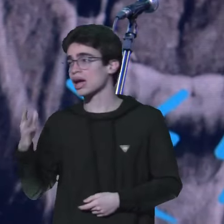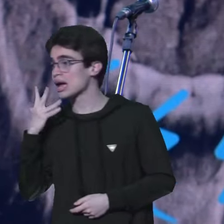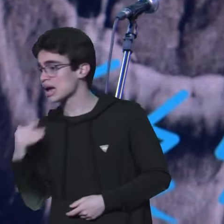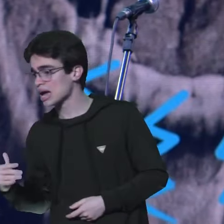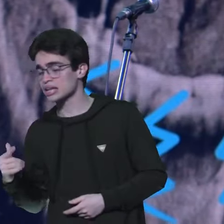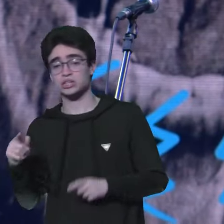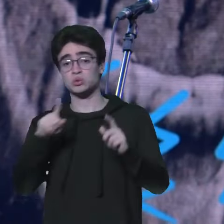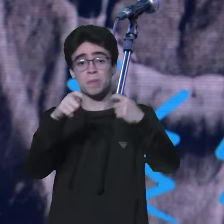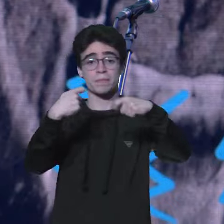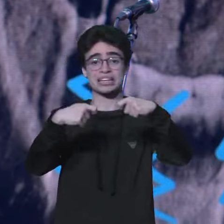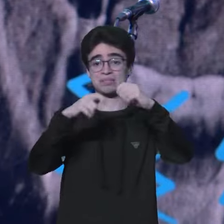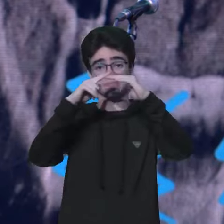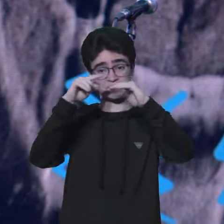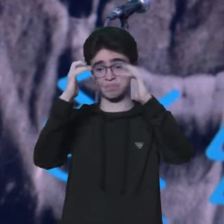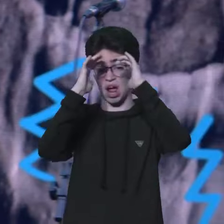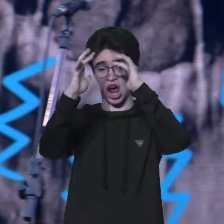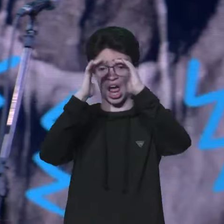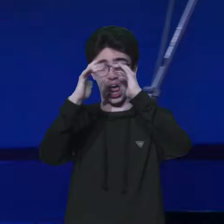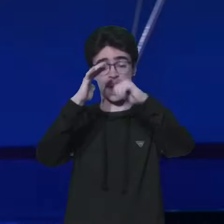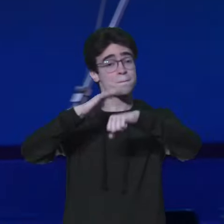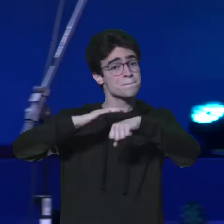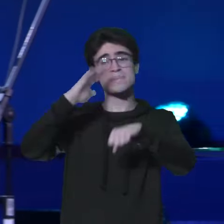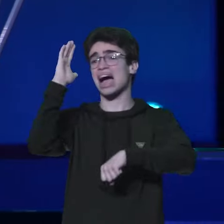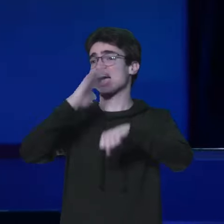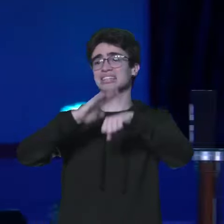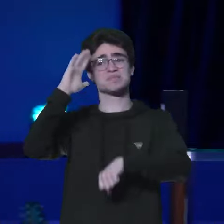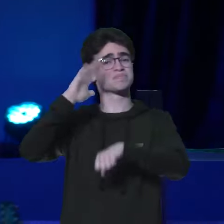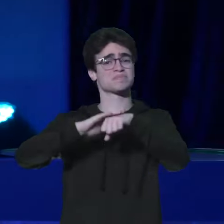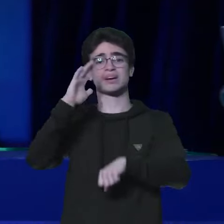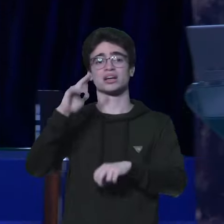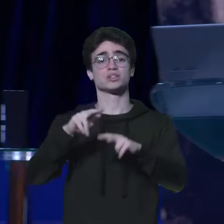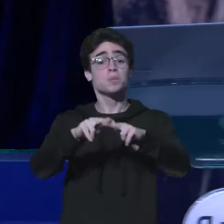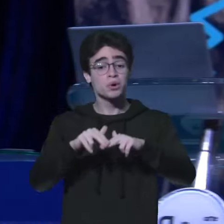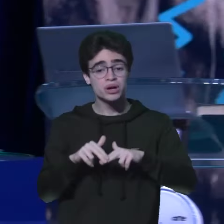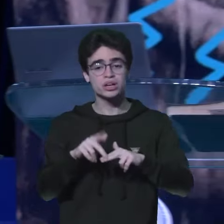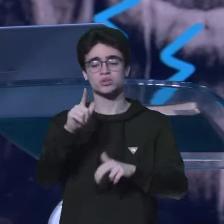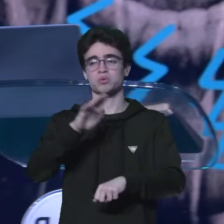de dopamina, por causa da fase de desenvolvimento que você está tendo.